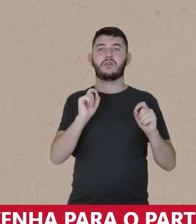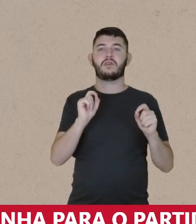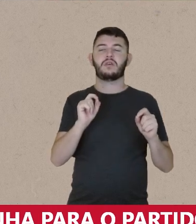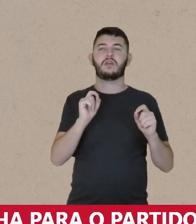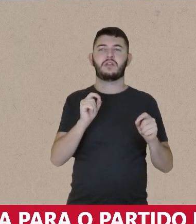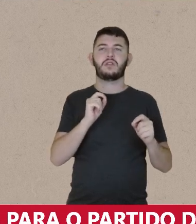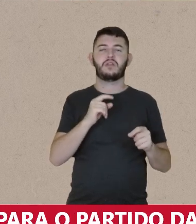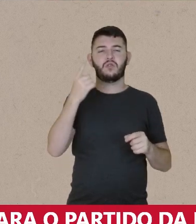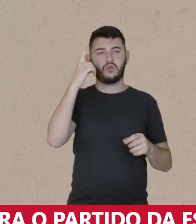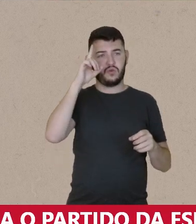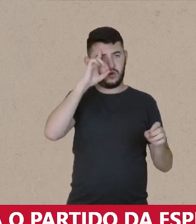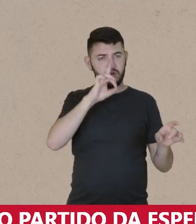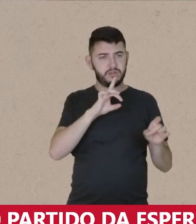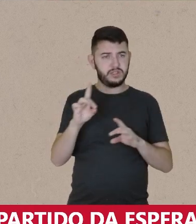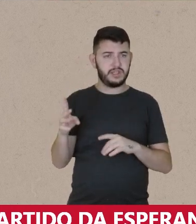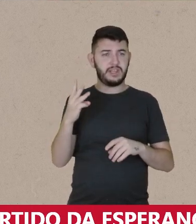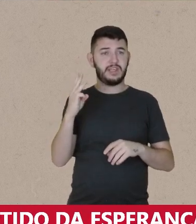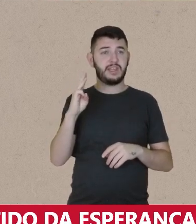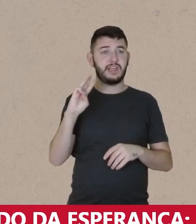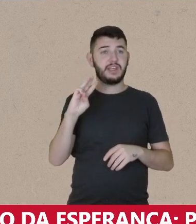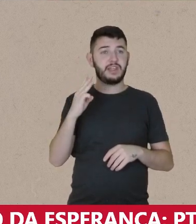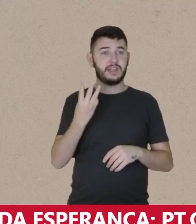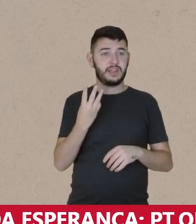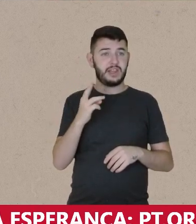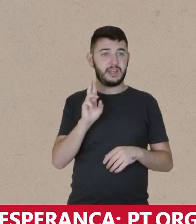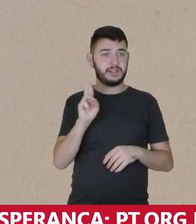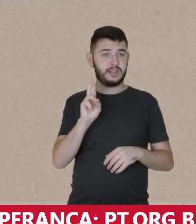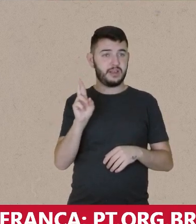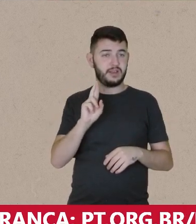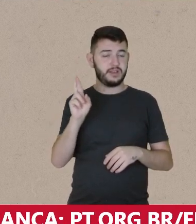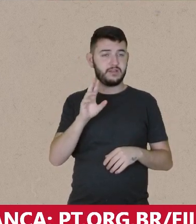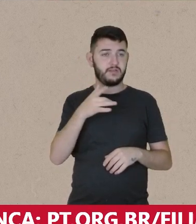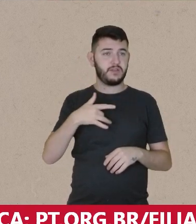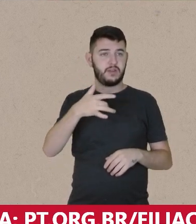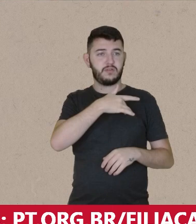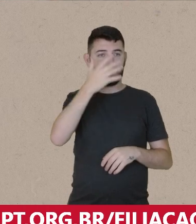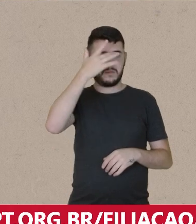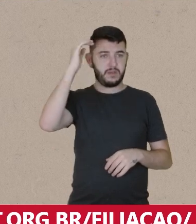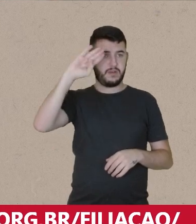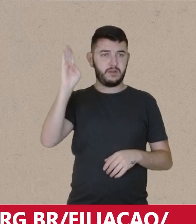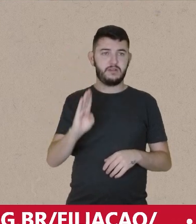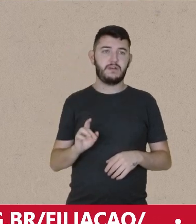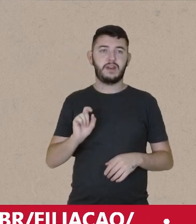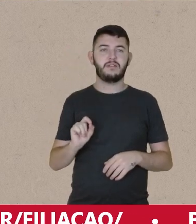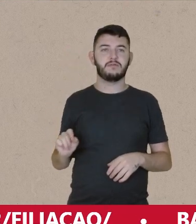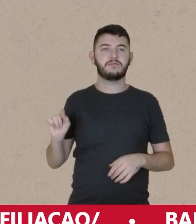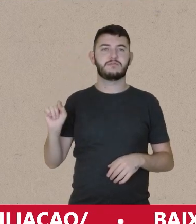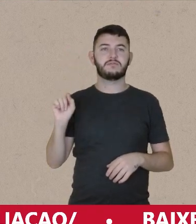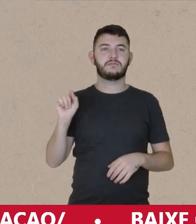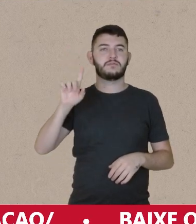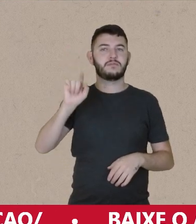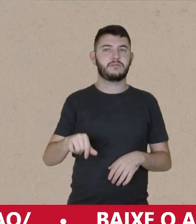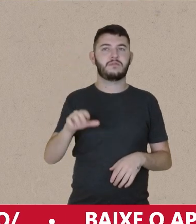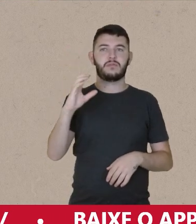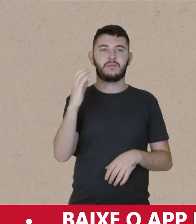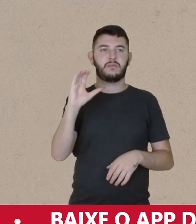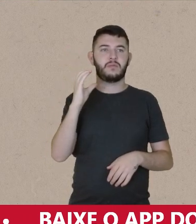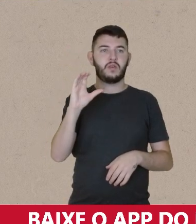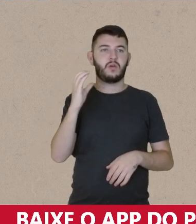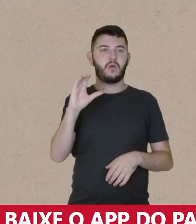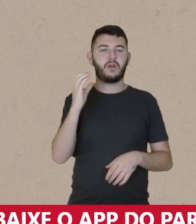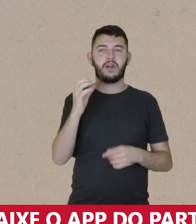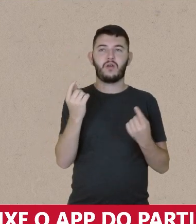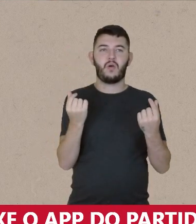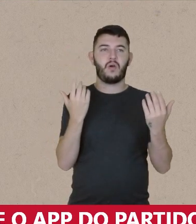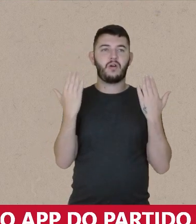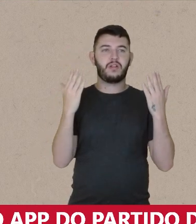a saúde per capita, com a saúde do brasileiro, é uma Coca-Cola. Então, isso é muito pouco, né, quando você compara com